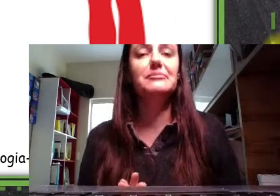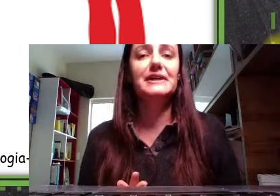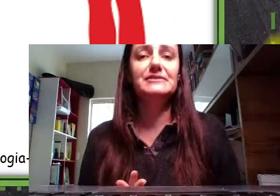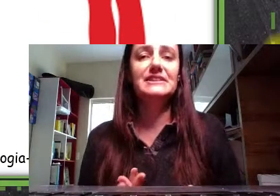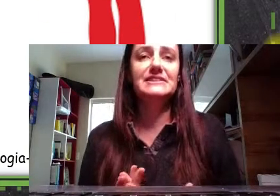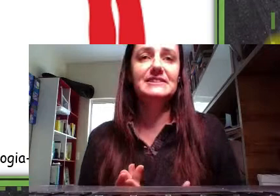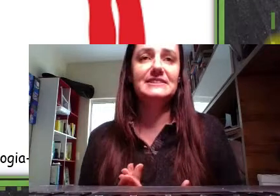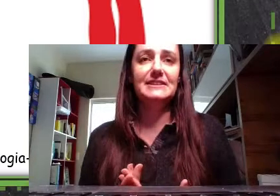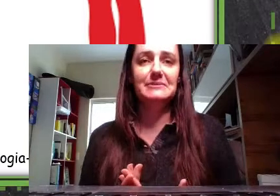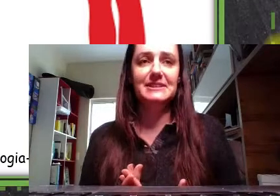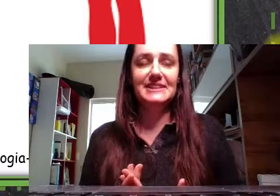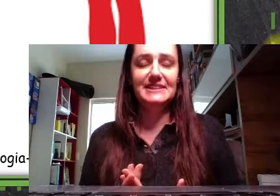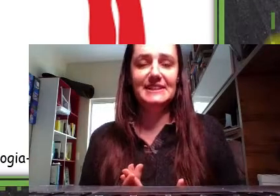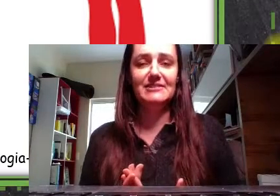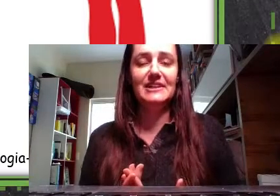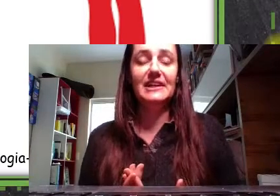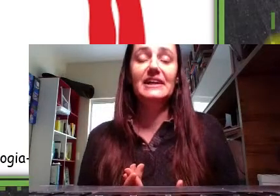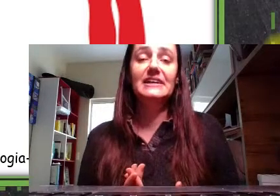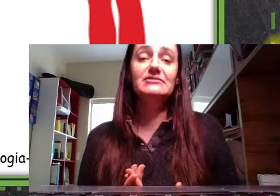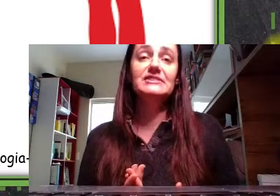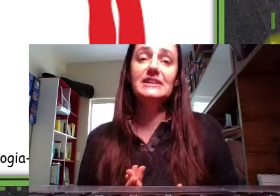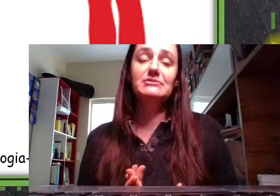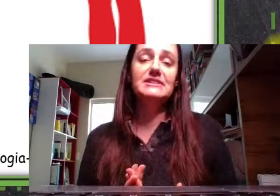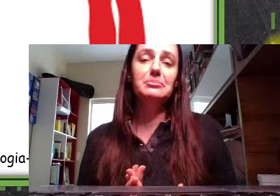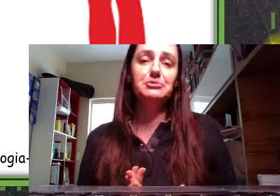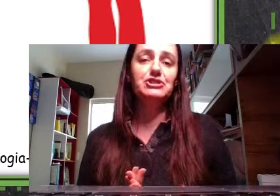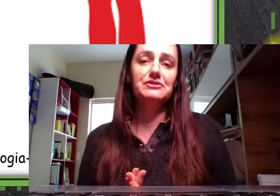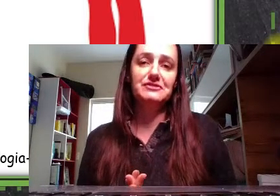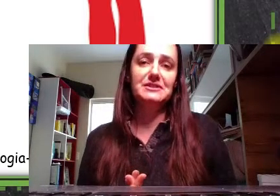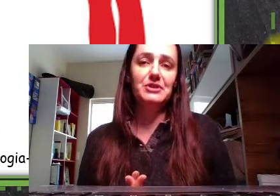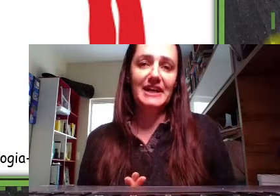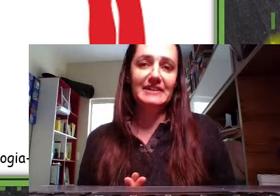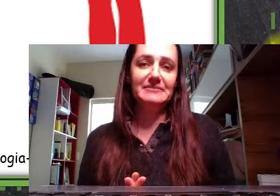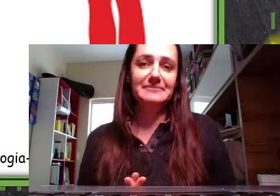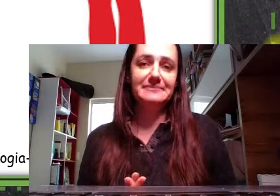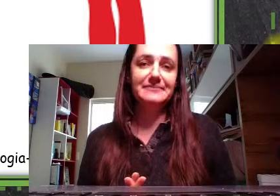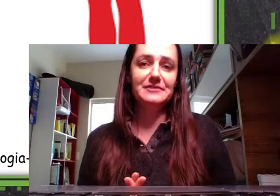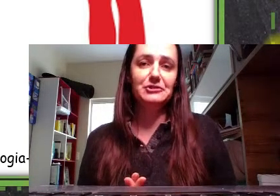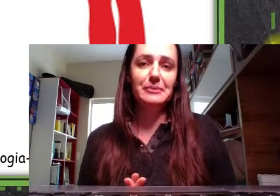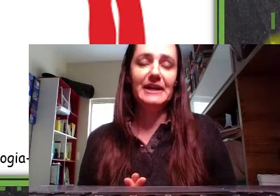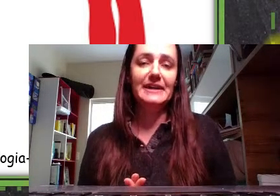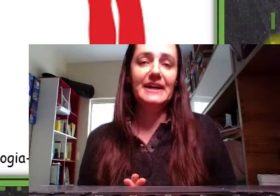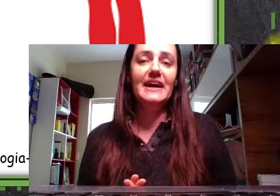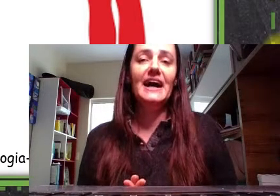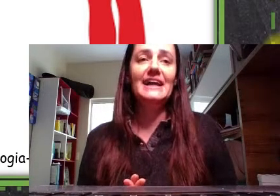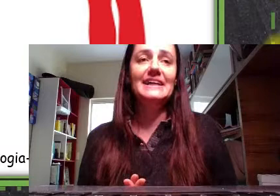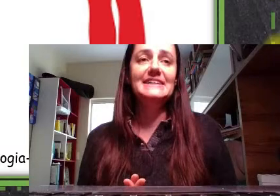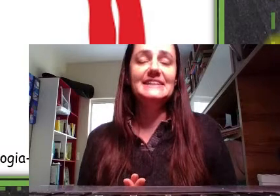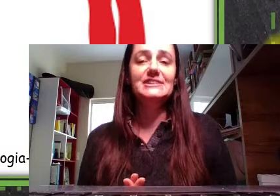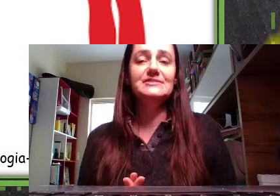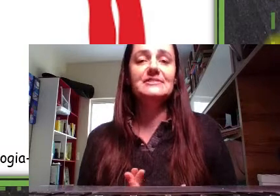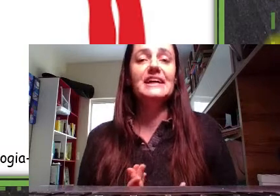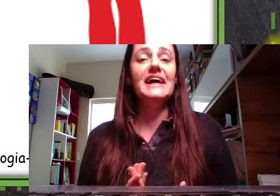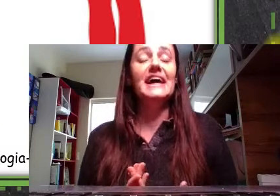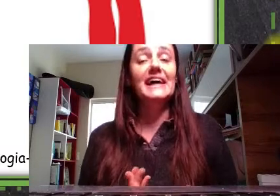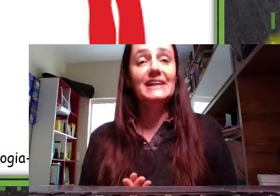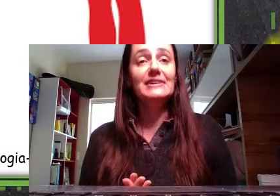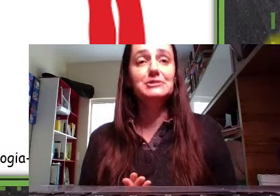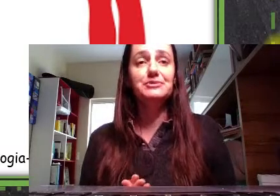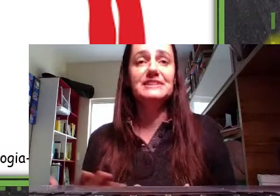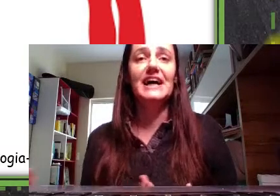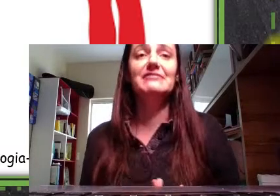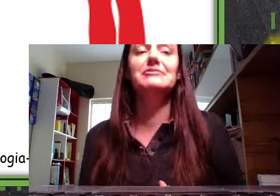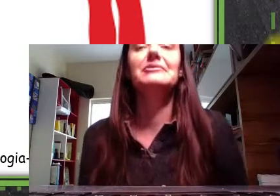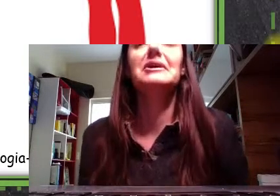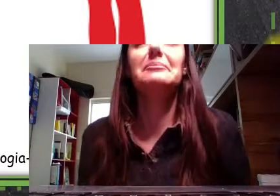o desenvolvimento desse sistema genital e dos ciclos reprodutivos da mulher, tudo bem? Além disso, é